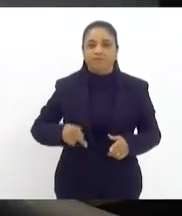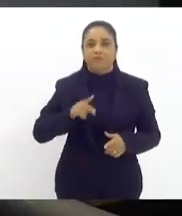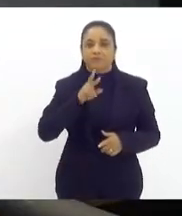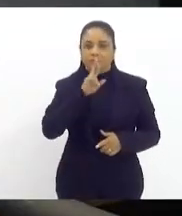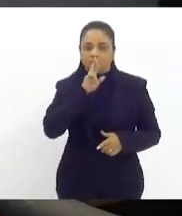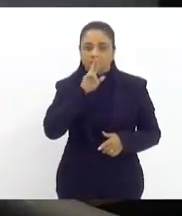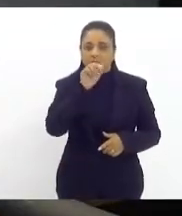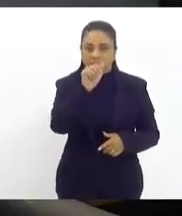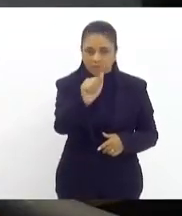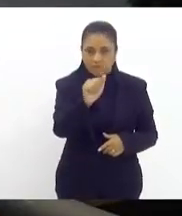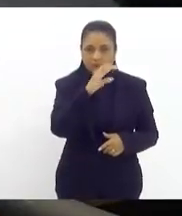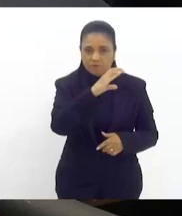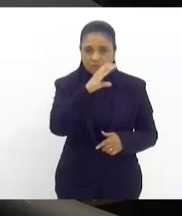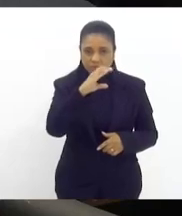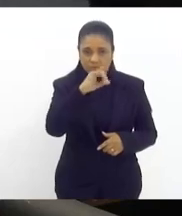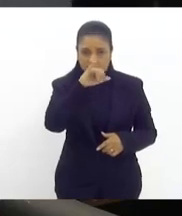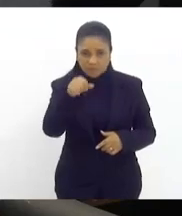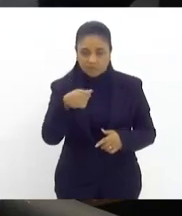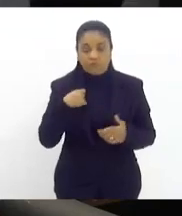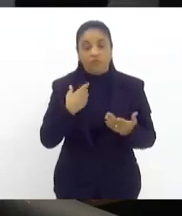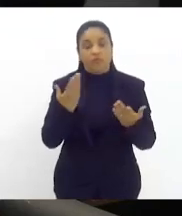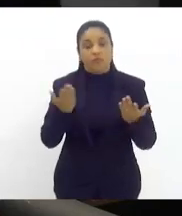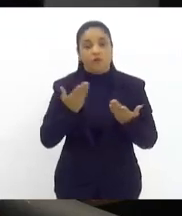Senhor presidente, questão de ordem.